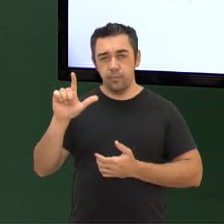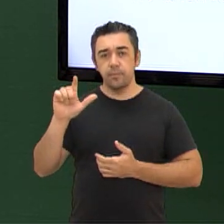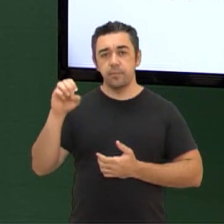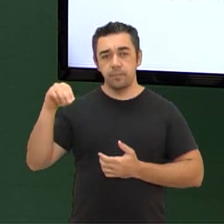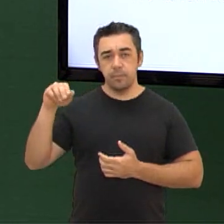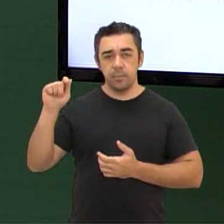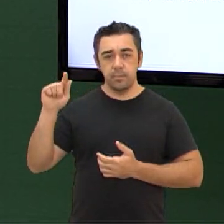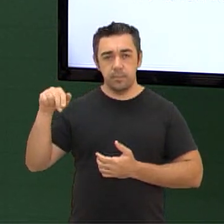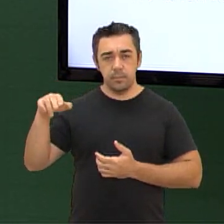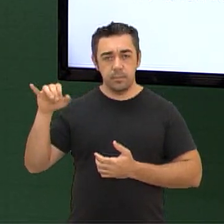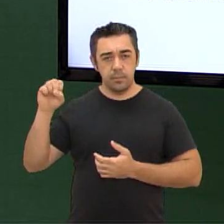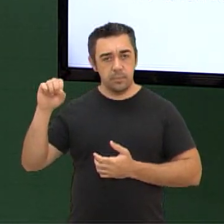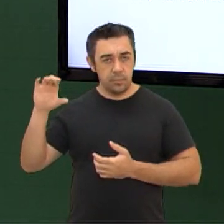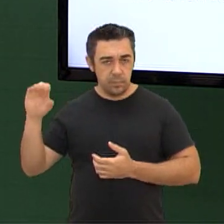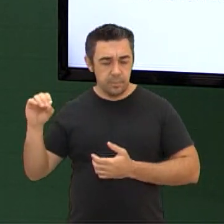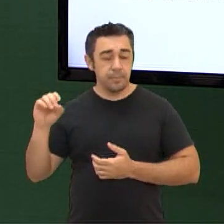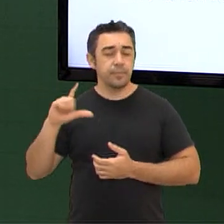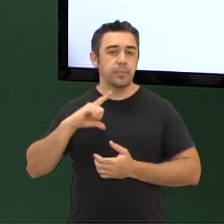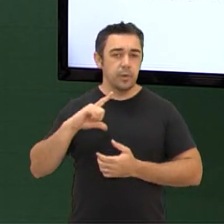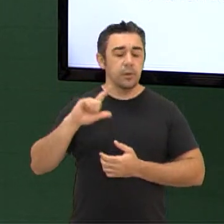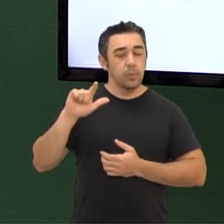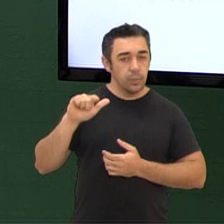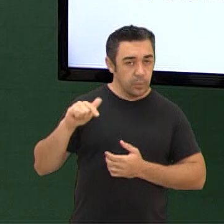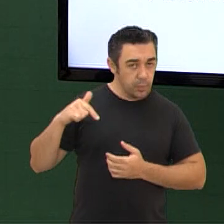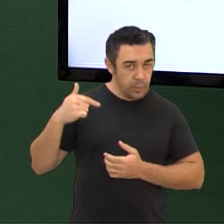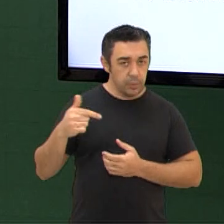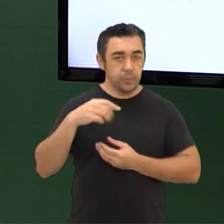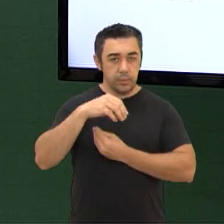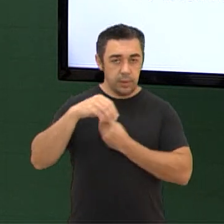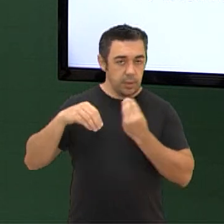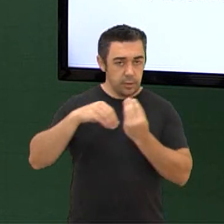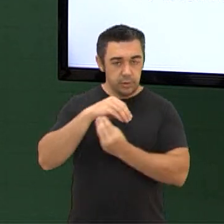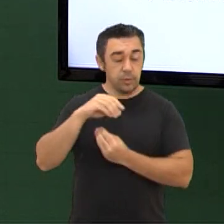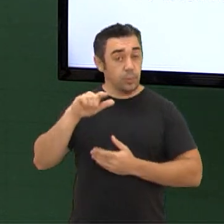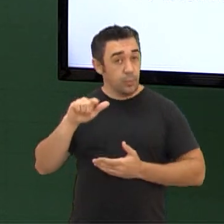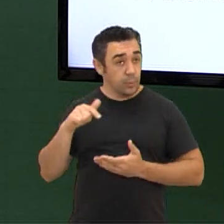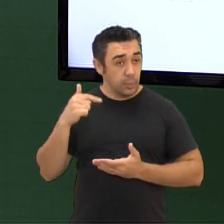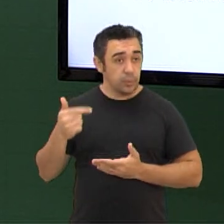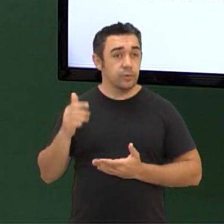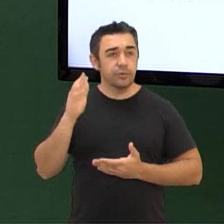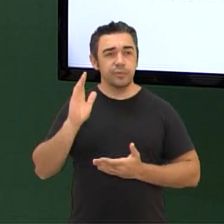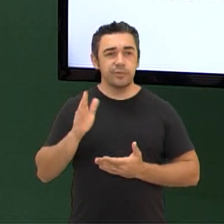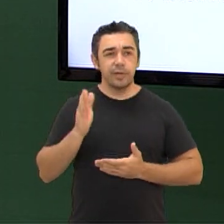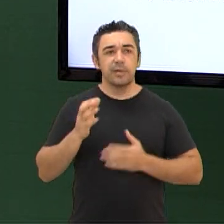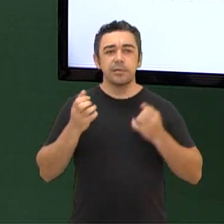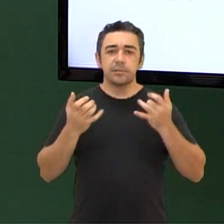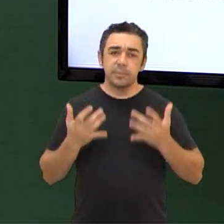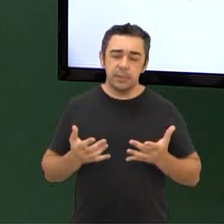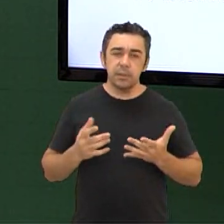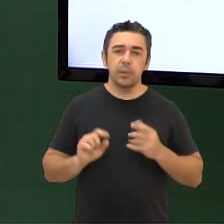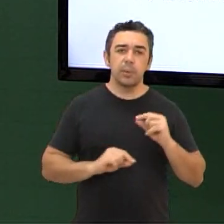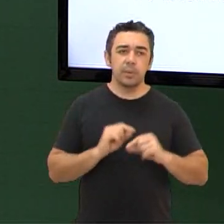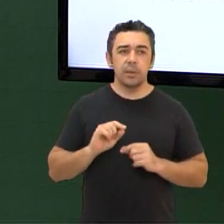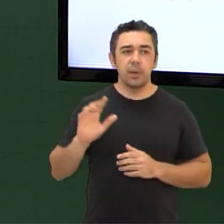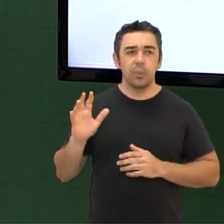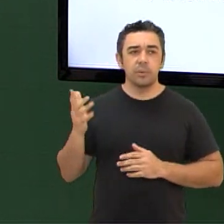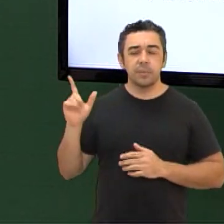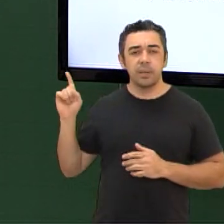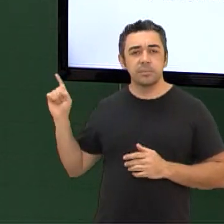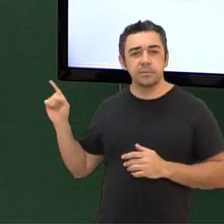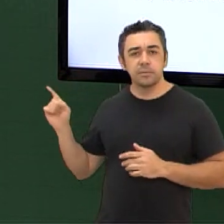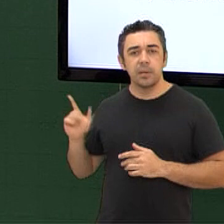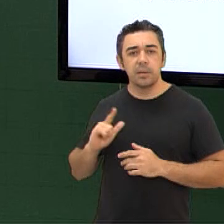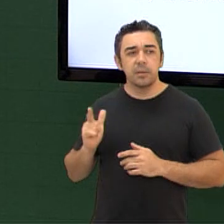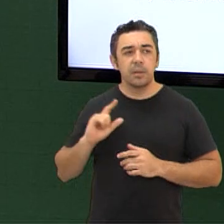esse composto vai reagir com esse outro composto aqui. E já fala ali para você na reação que